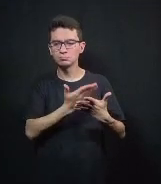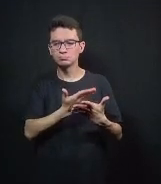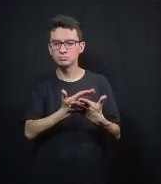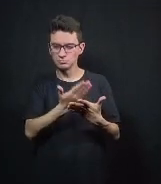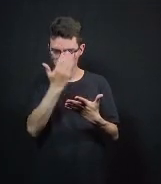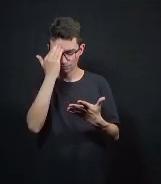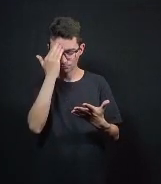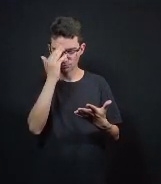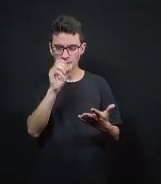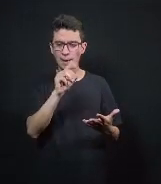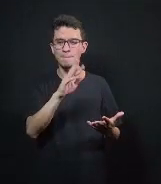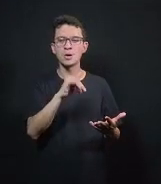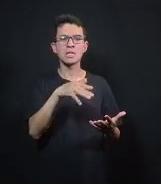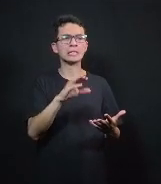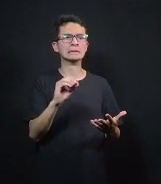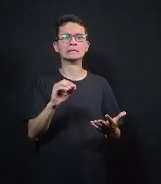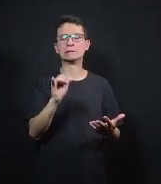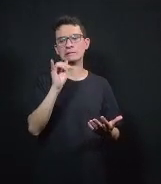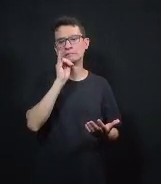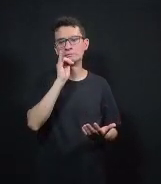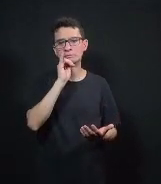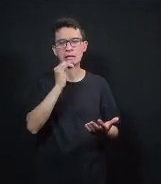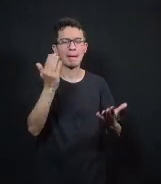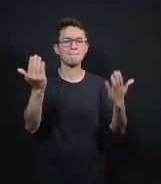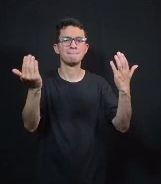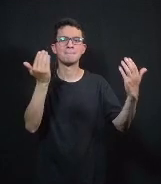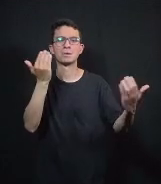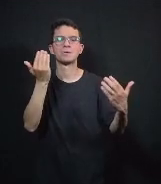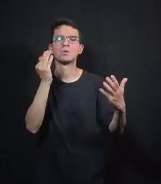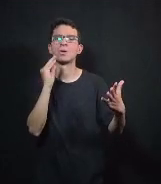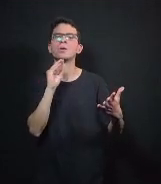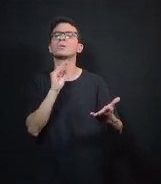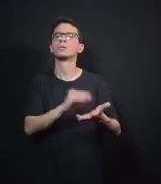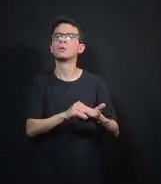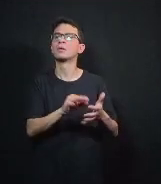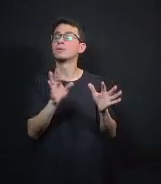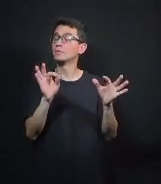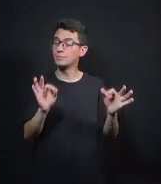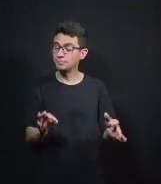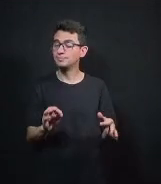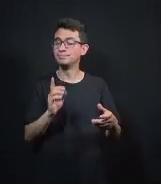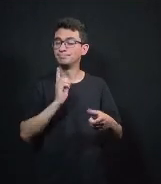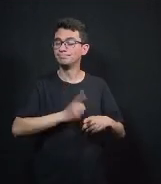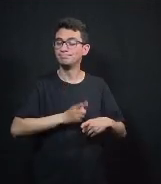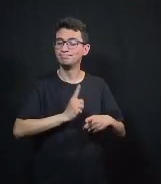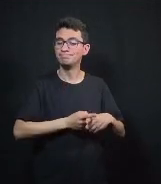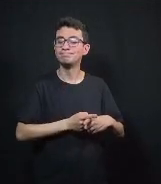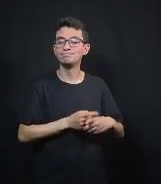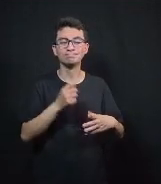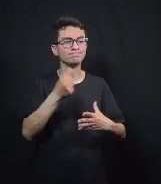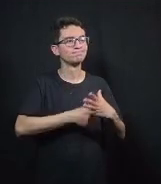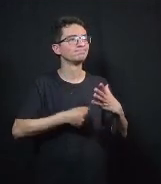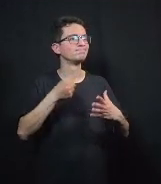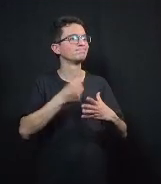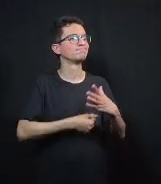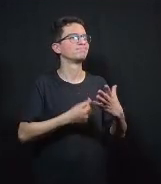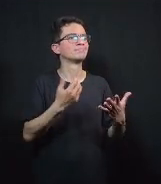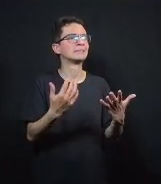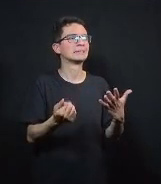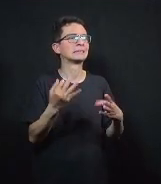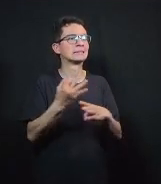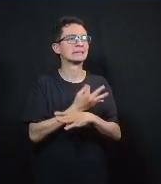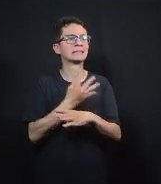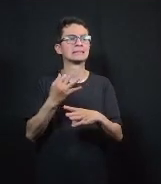uma característica psicológica que a gente tem, que é o viés de confirmação. É a nossa resistência a aceitar informações que criticam as